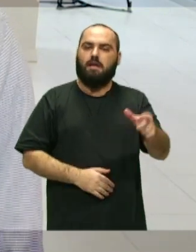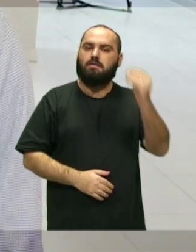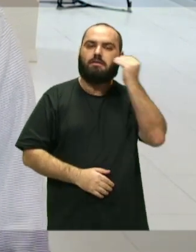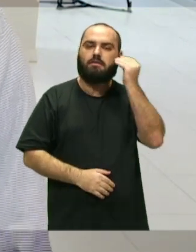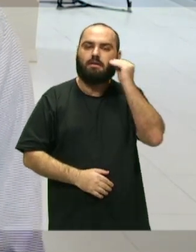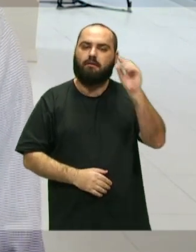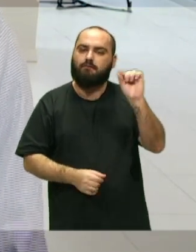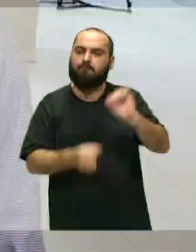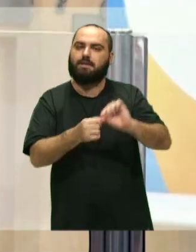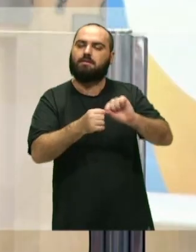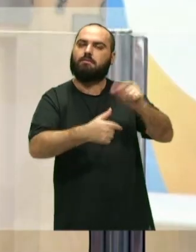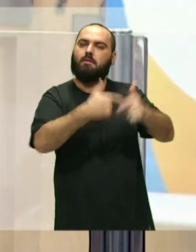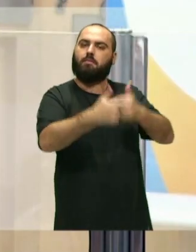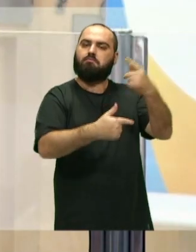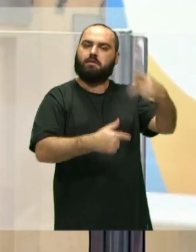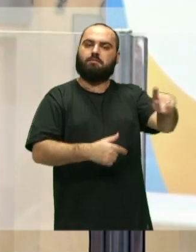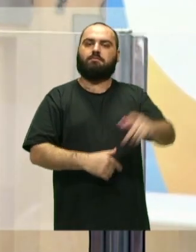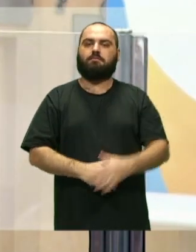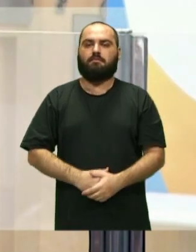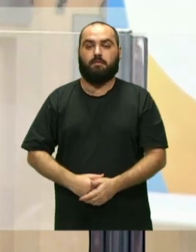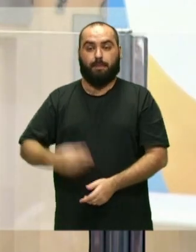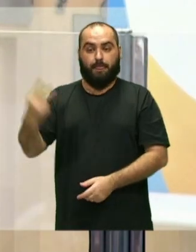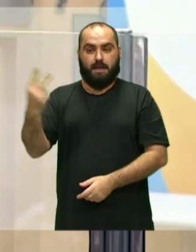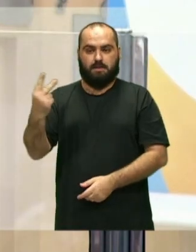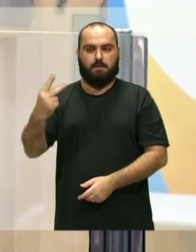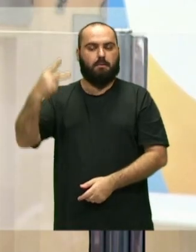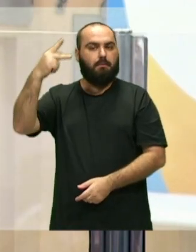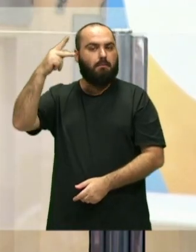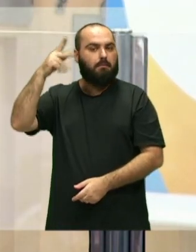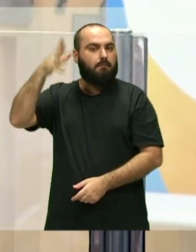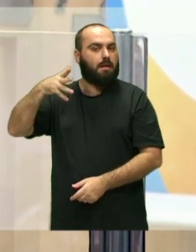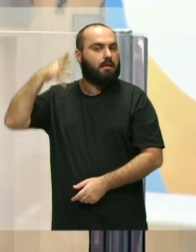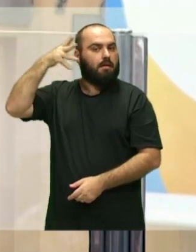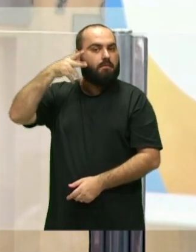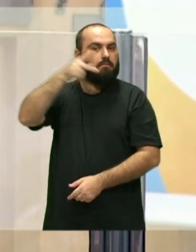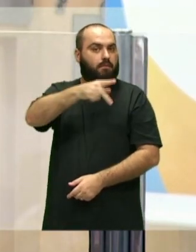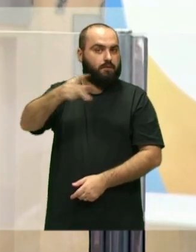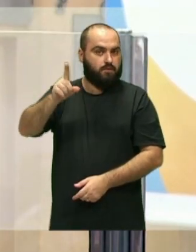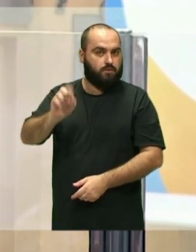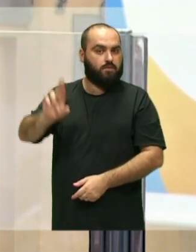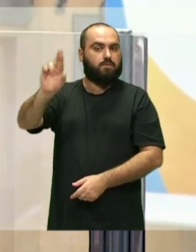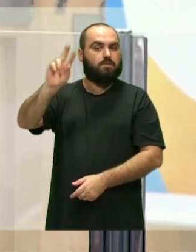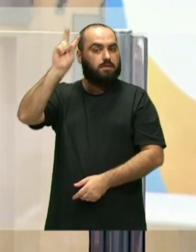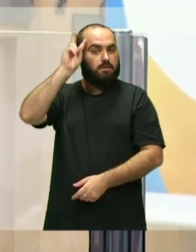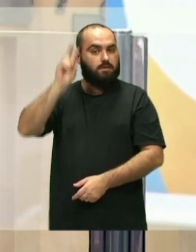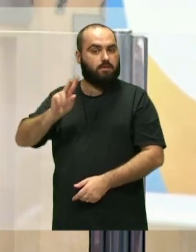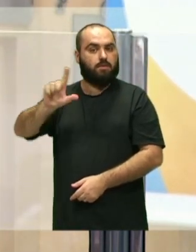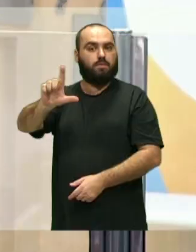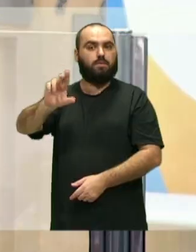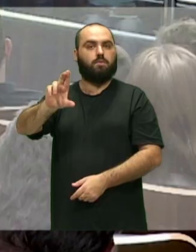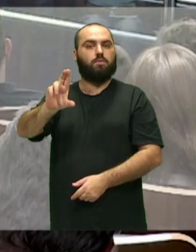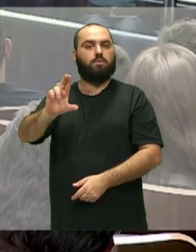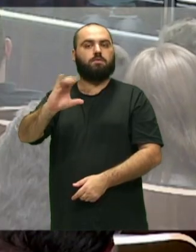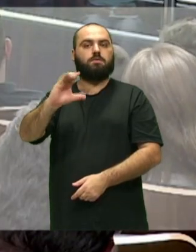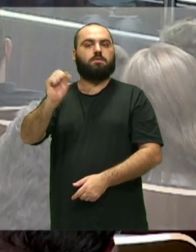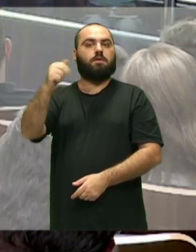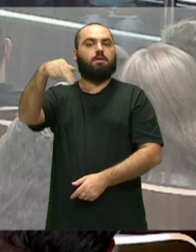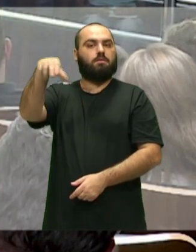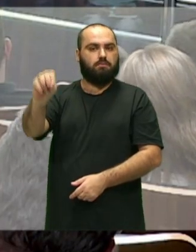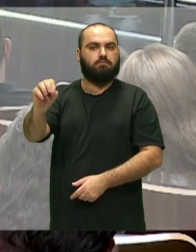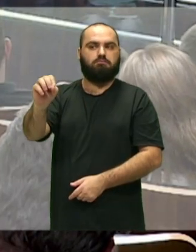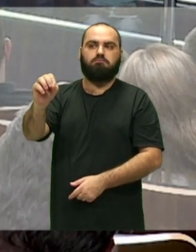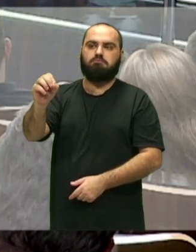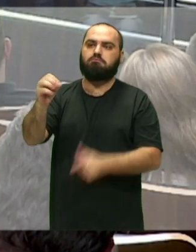realizar aquilo que eles aumente a segunda palestra foi realizada pelo também Professor Doutor em História Luciano dalt da Rocha que trouxe